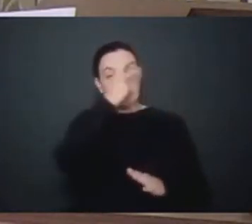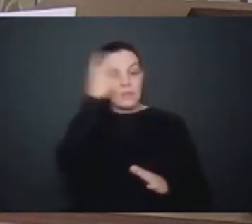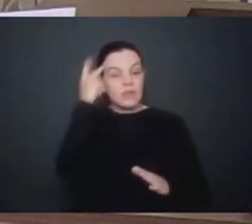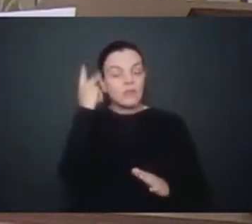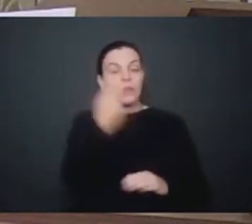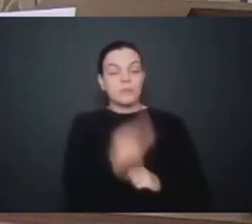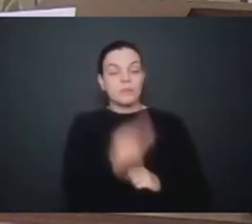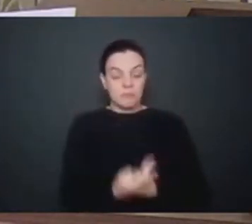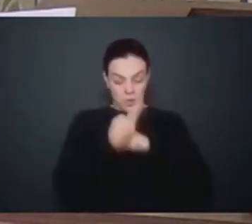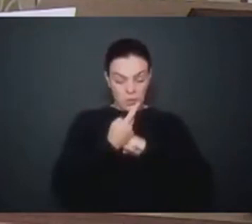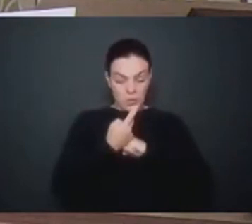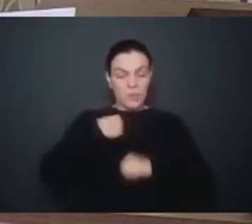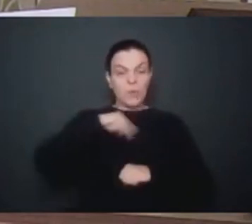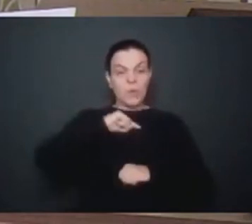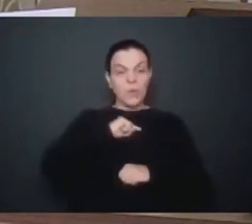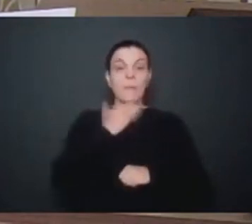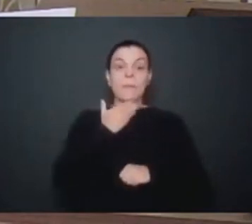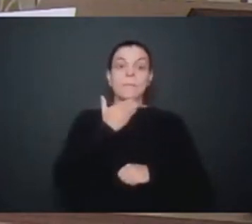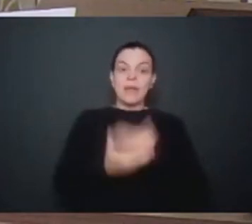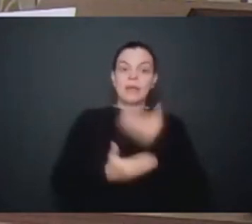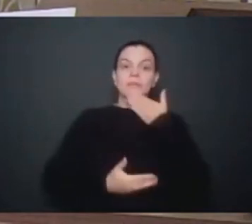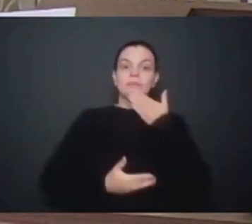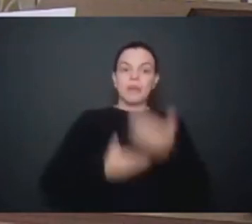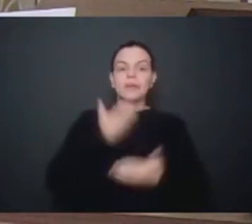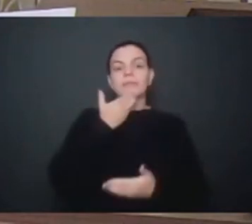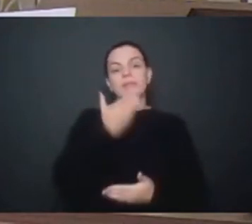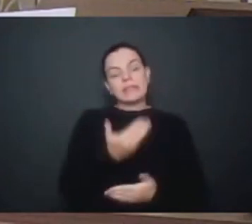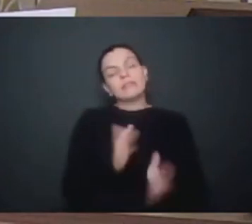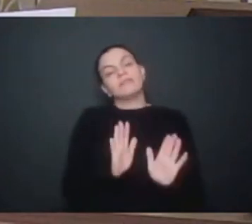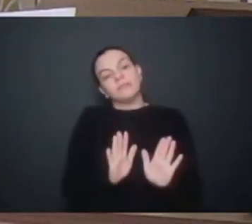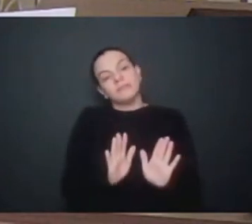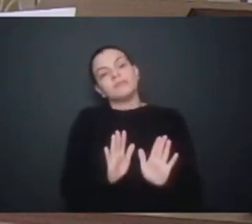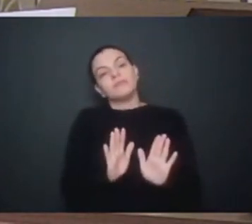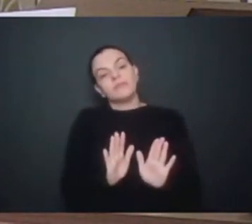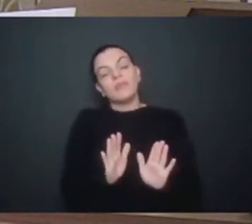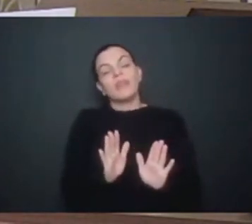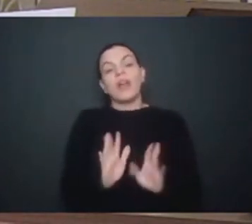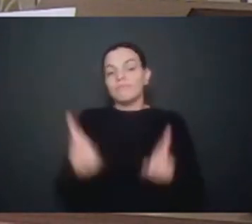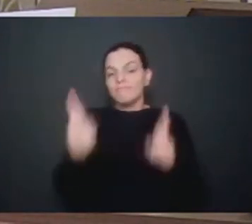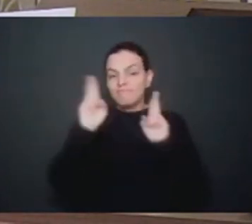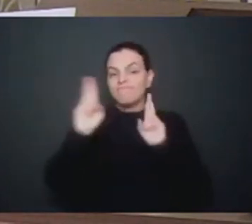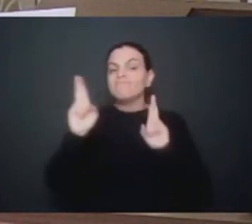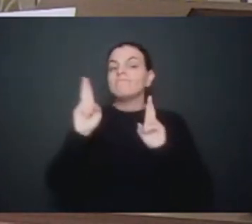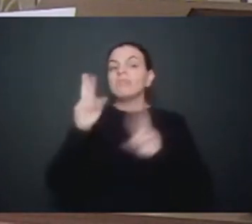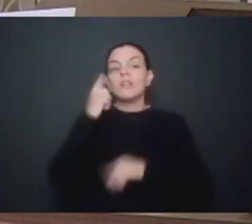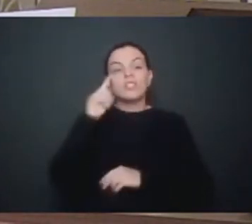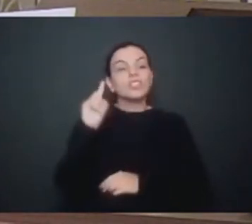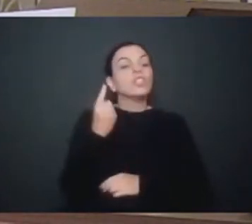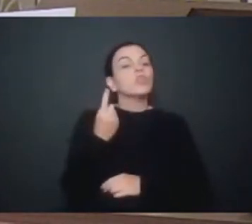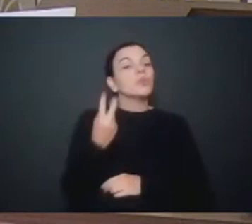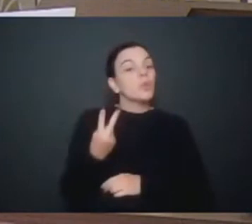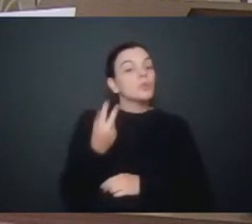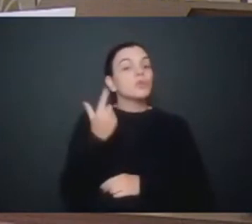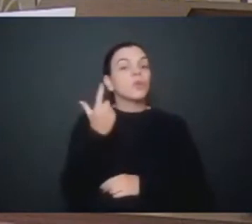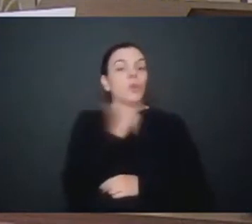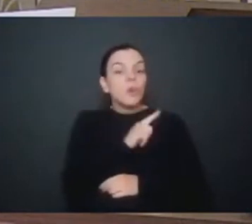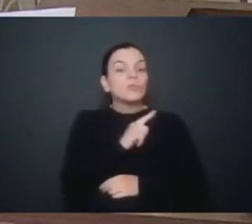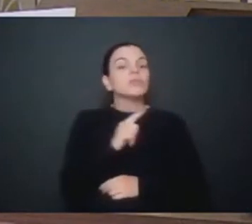espera que realmente venha uma empresa agora, no próximo dia 12, a gente consigamos avançar, porque a